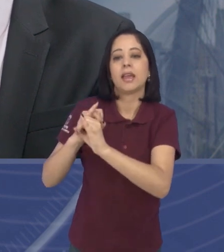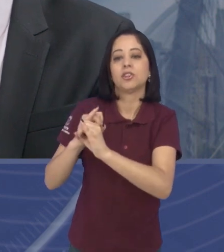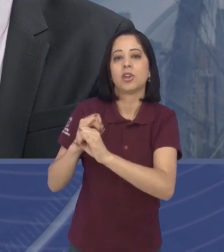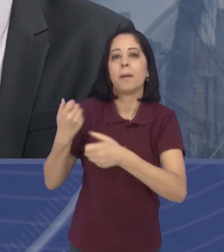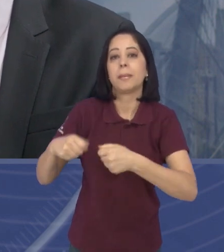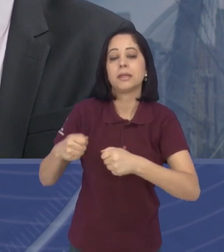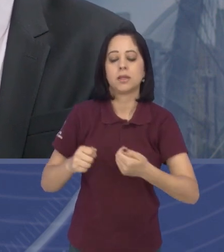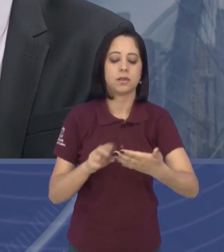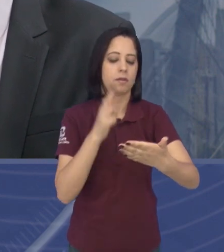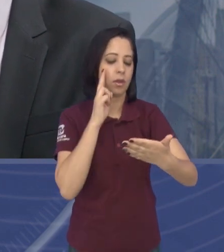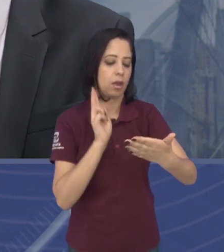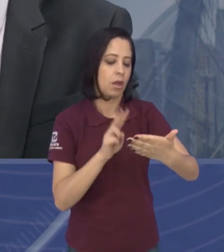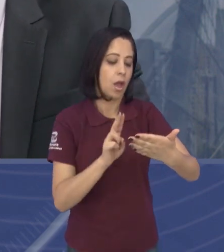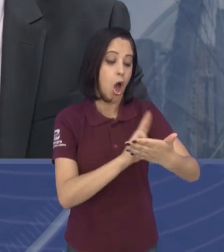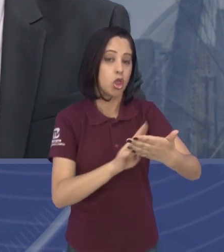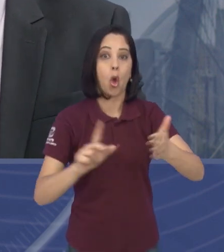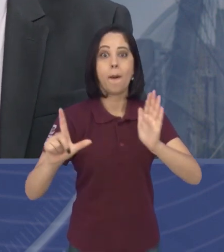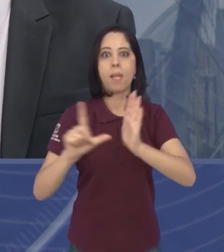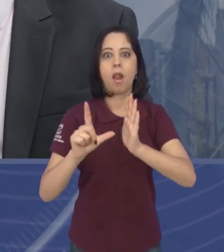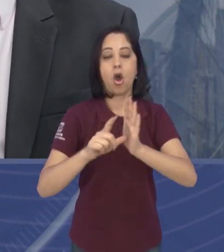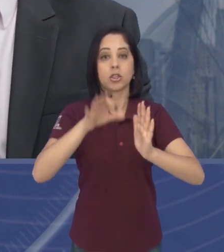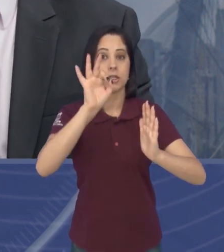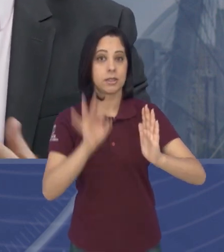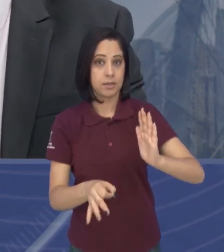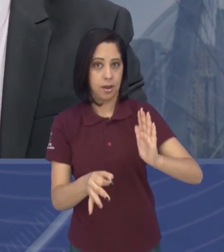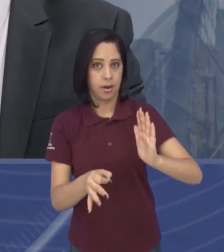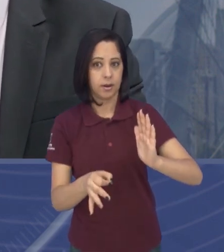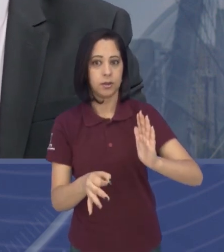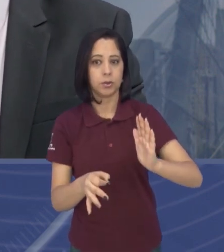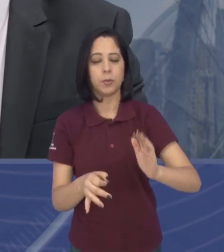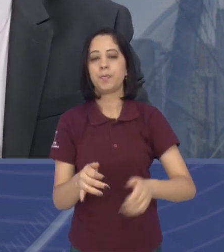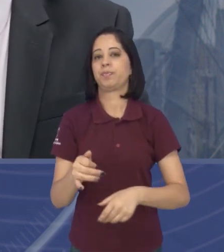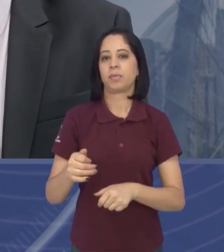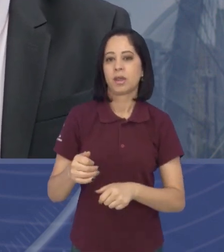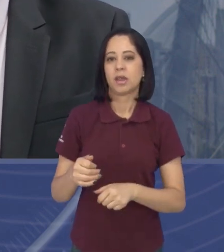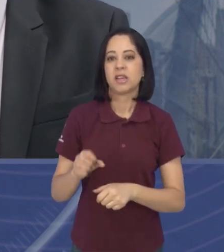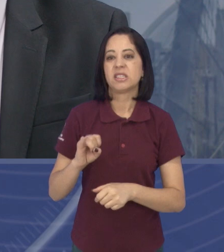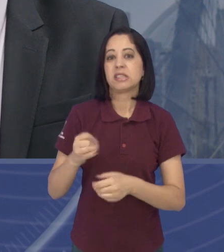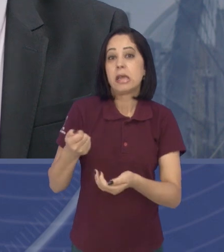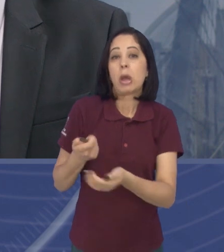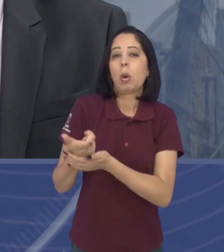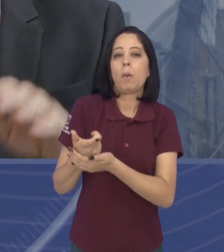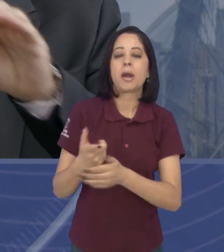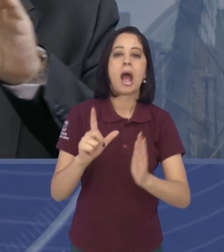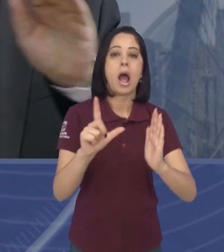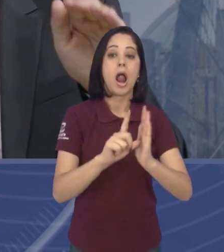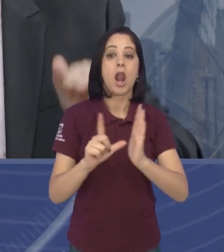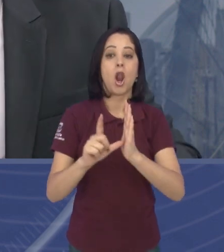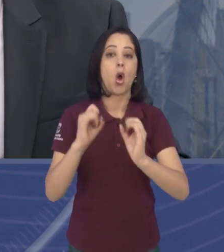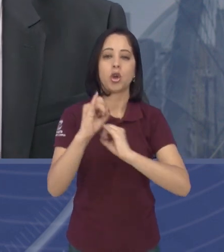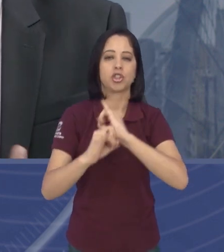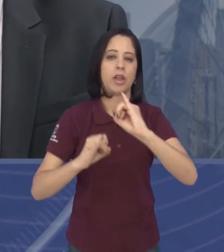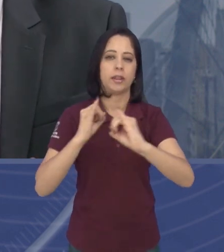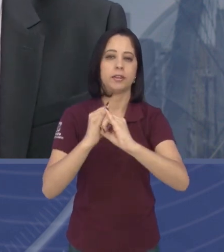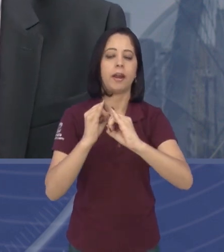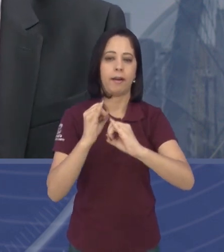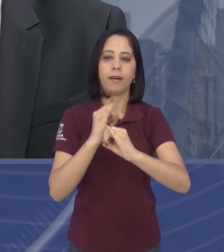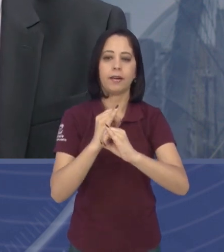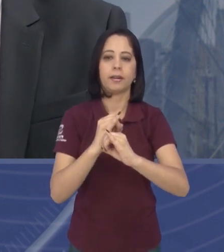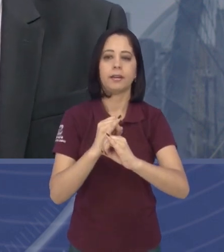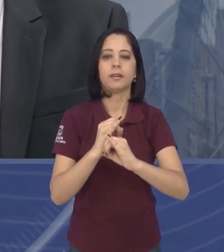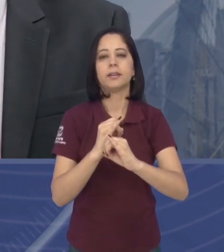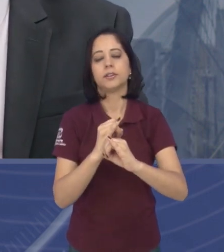se o beneficiário é aquele. Ora, se a pessoa está fazendo, por exemplo, uma compra em uma loja, porque hoje em dia existem uns sites que eles são